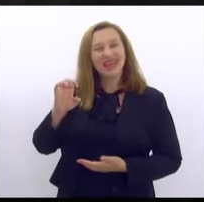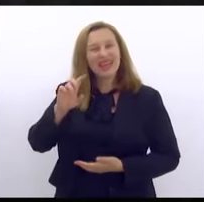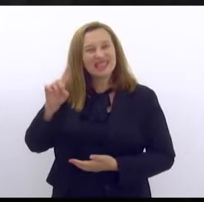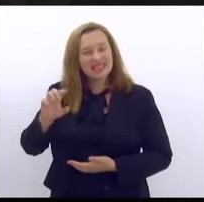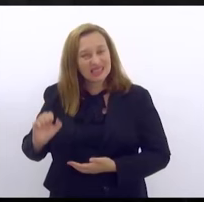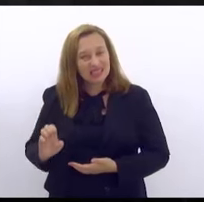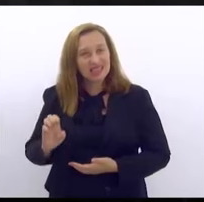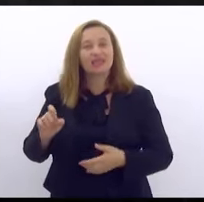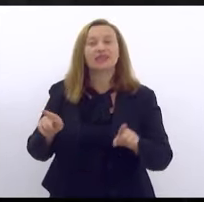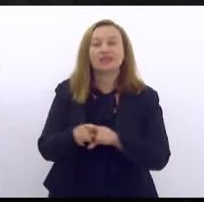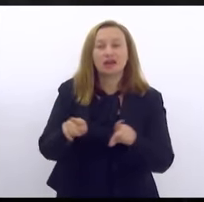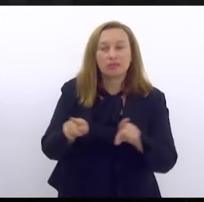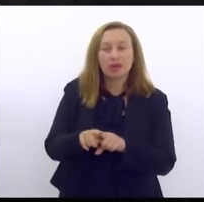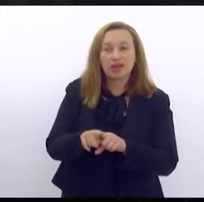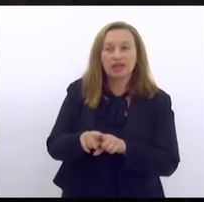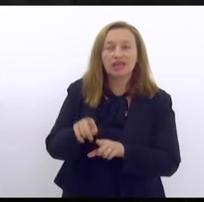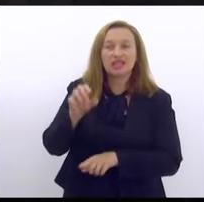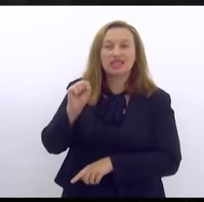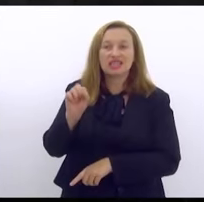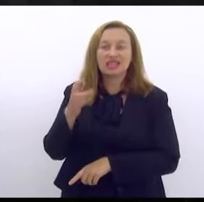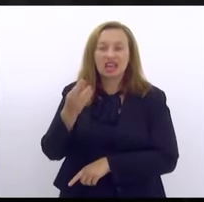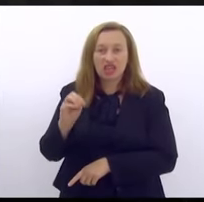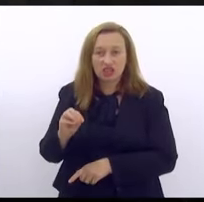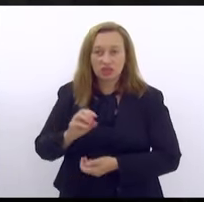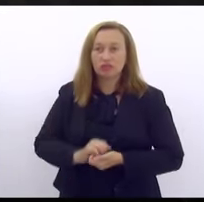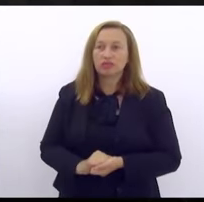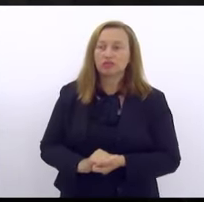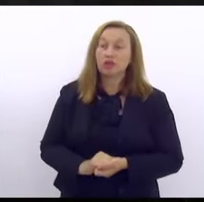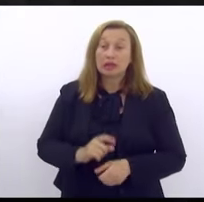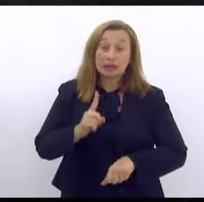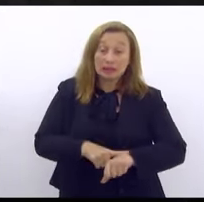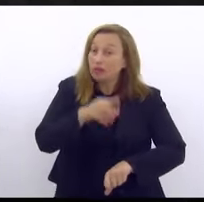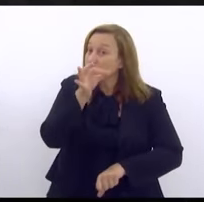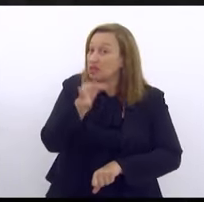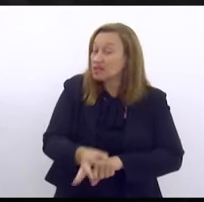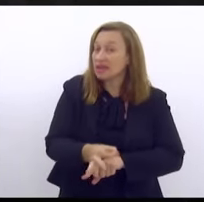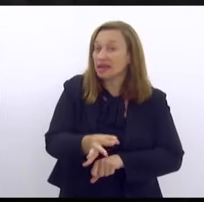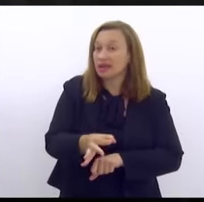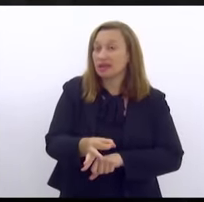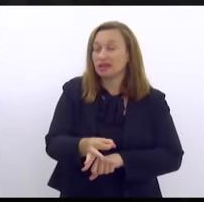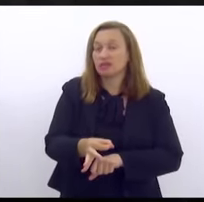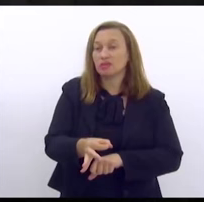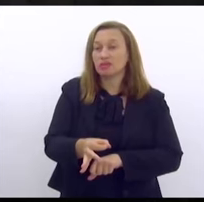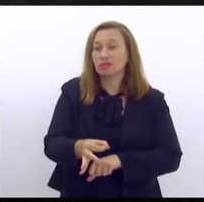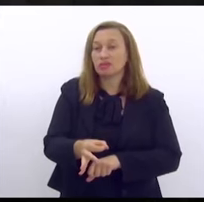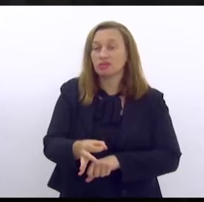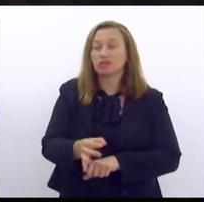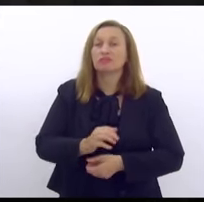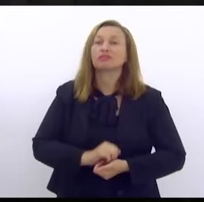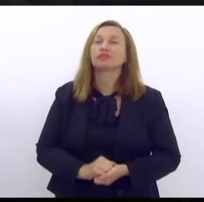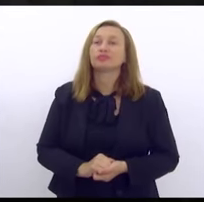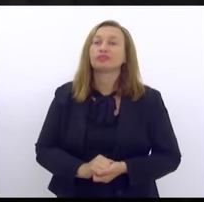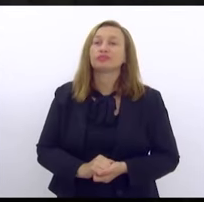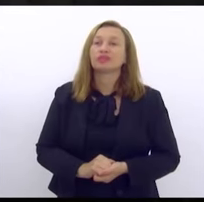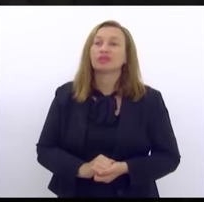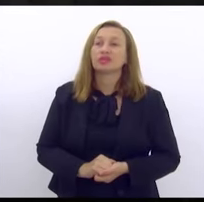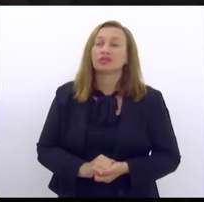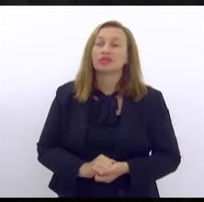no sentido de ter feito em tempo hábil a apreciação